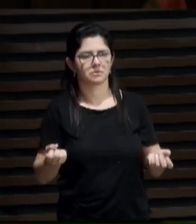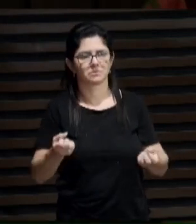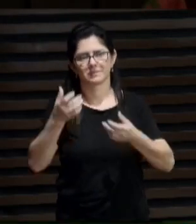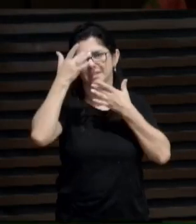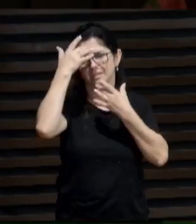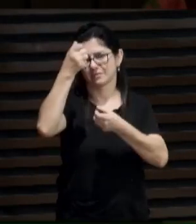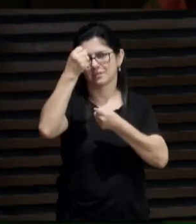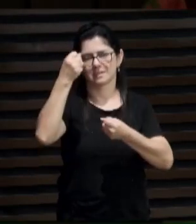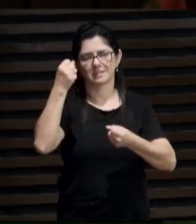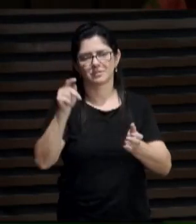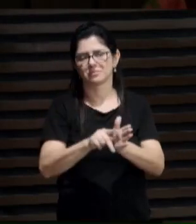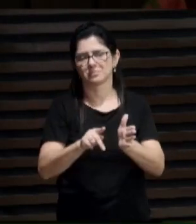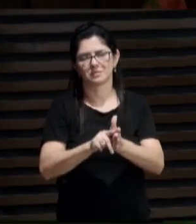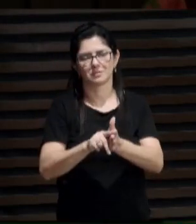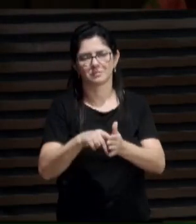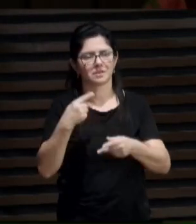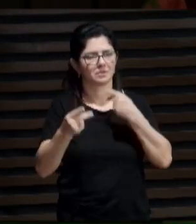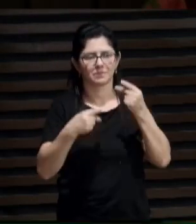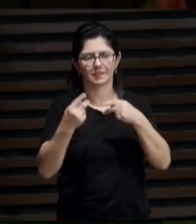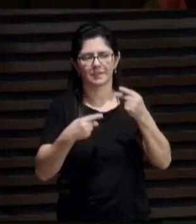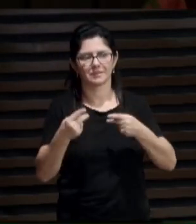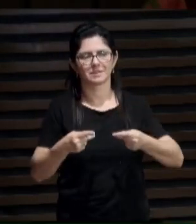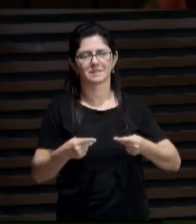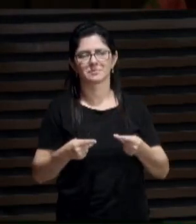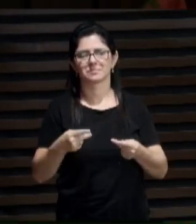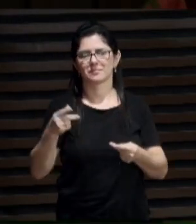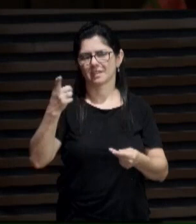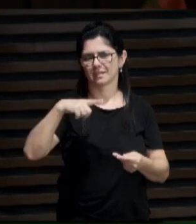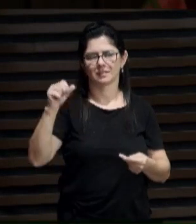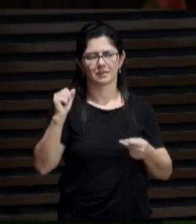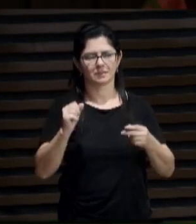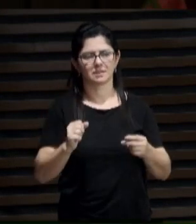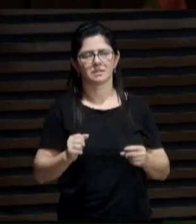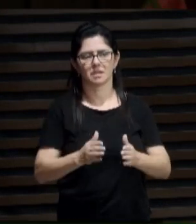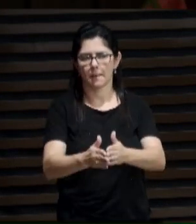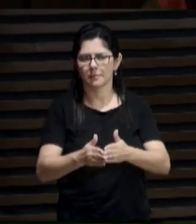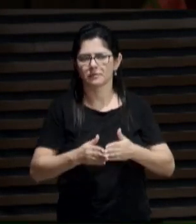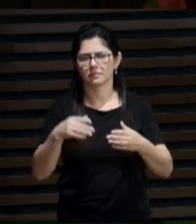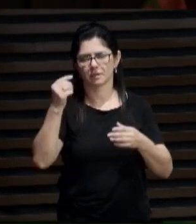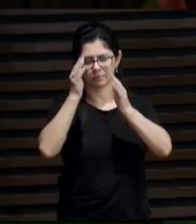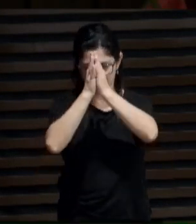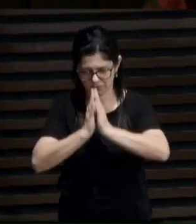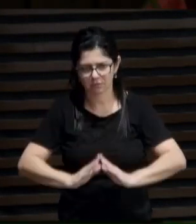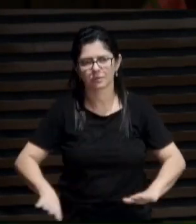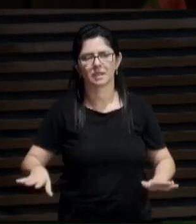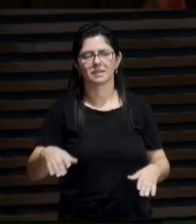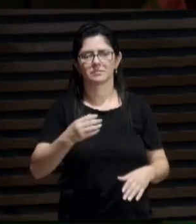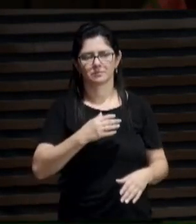alcançar o favor de Deus, assim como para adorá-lo do modo próprio.